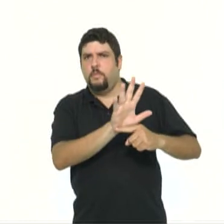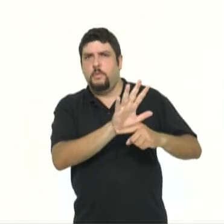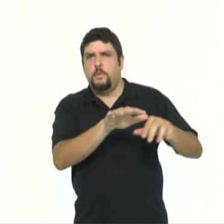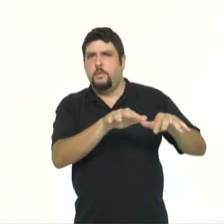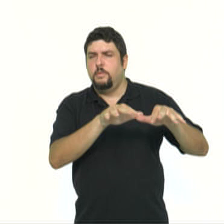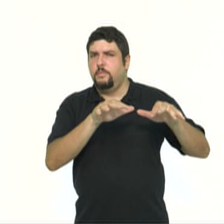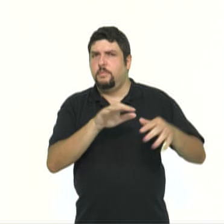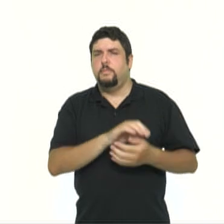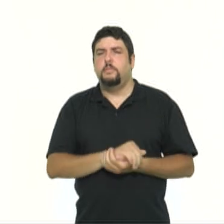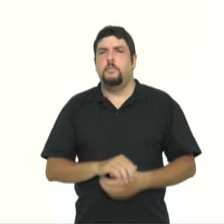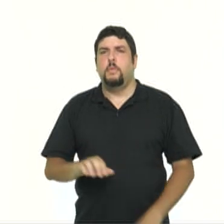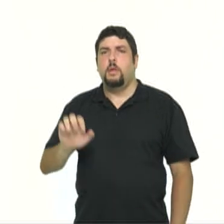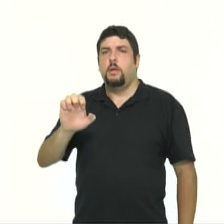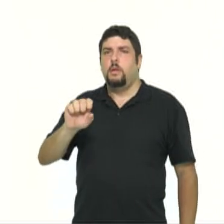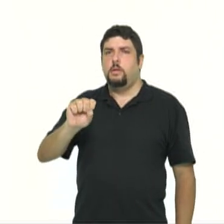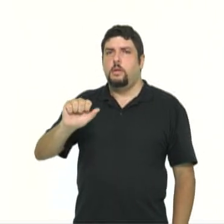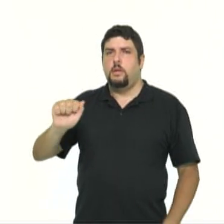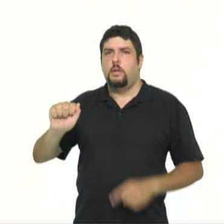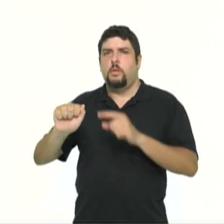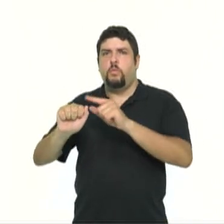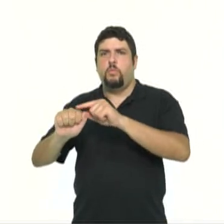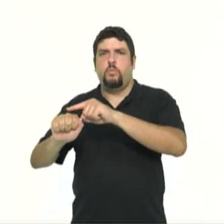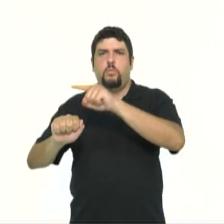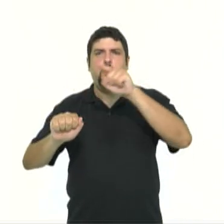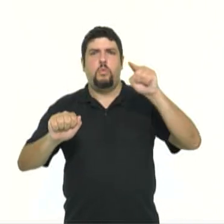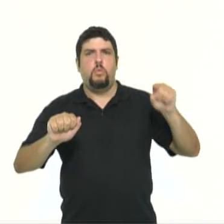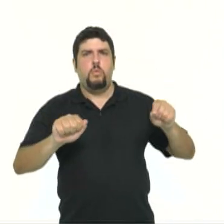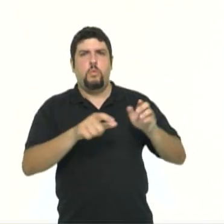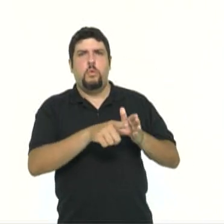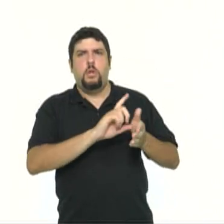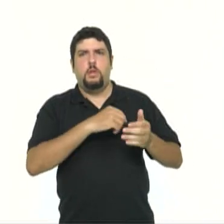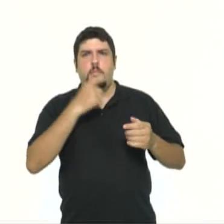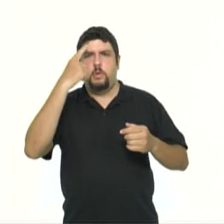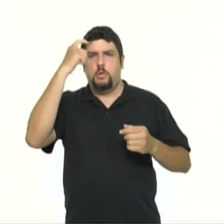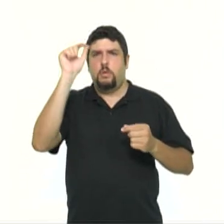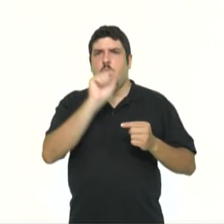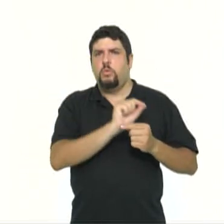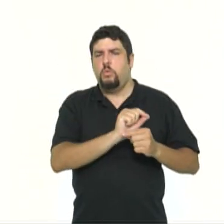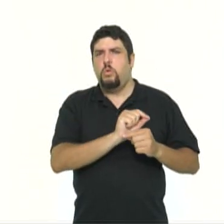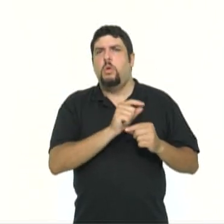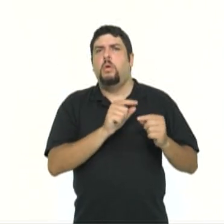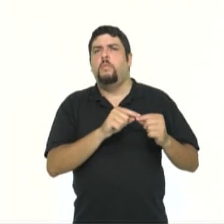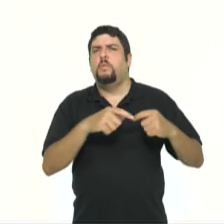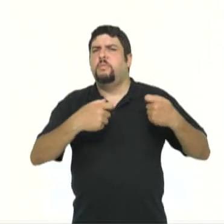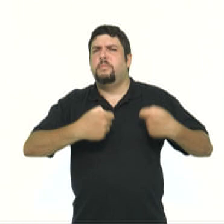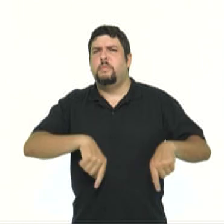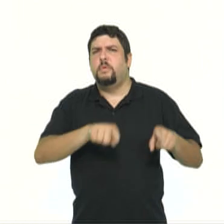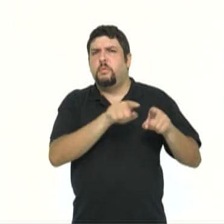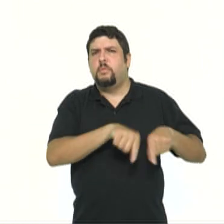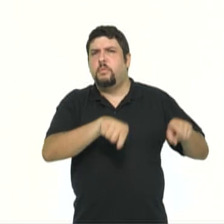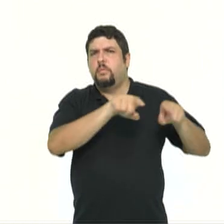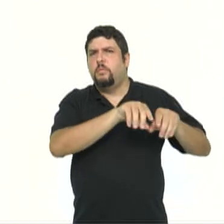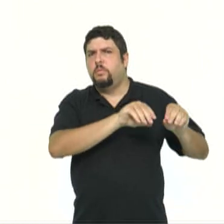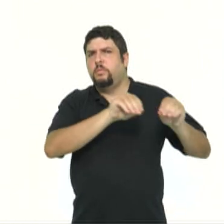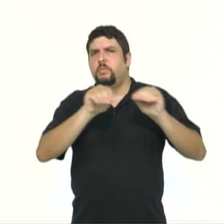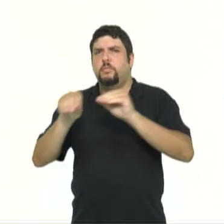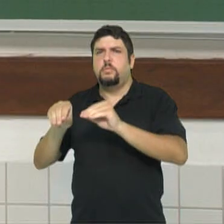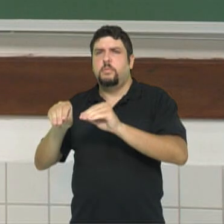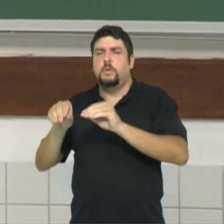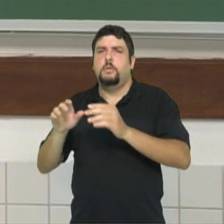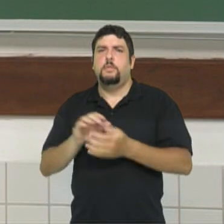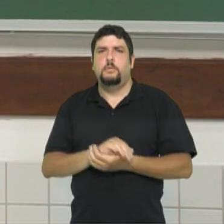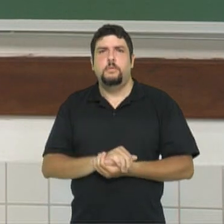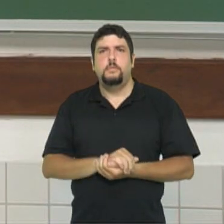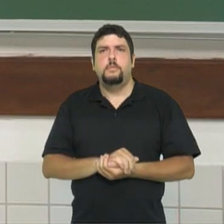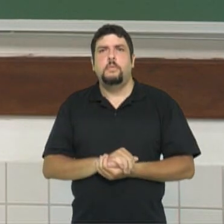pronome essa retoma a ideia anterior para que não seja necessário repeti-la. É aquela